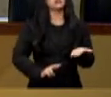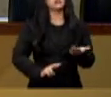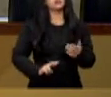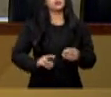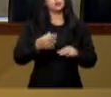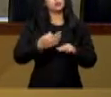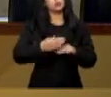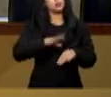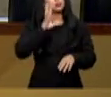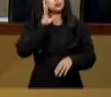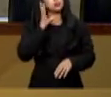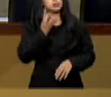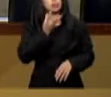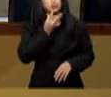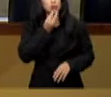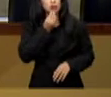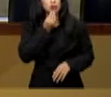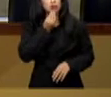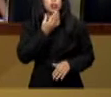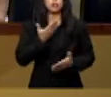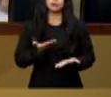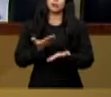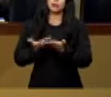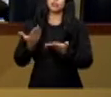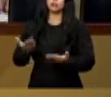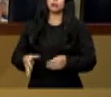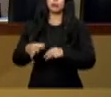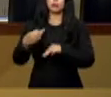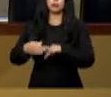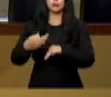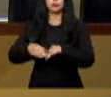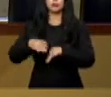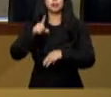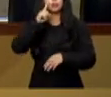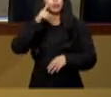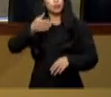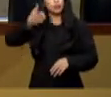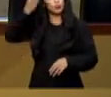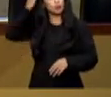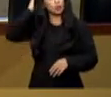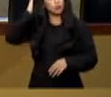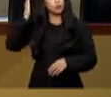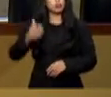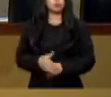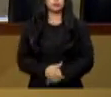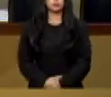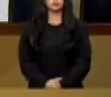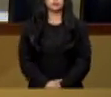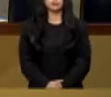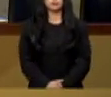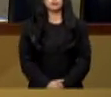ministro Dias Toffoli, vencido o ministro Marco Aurélio.